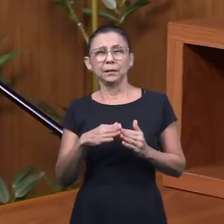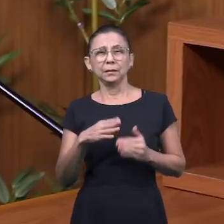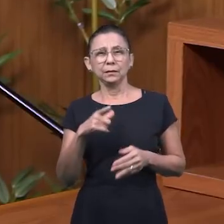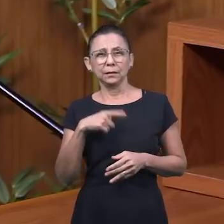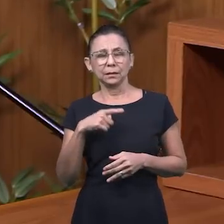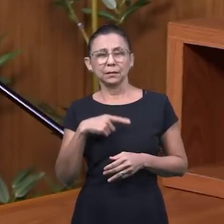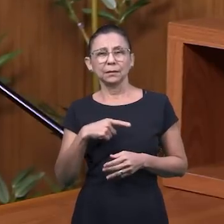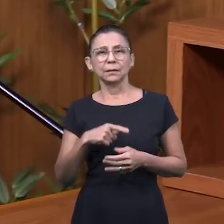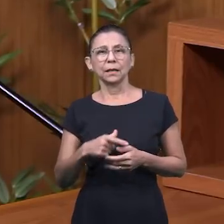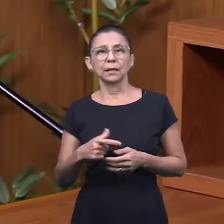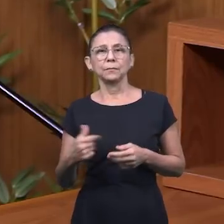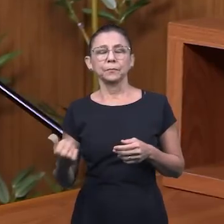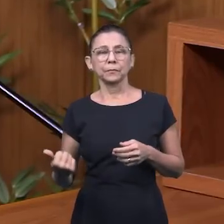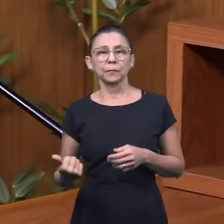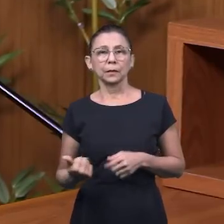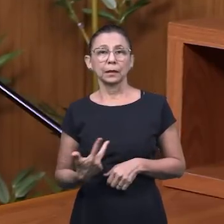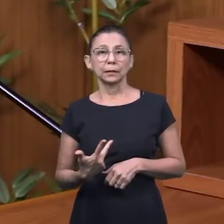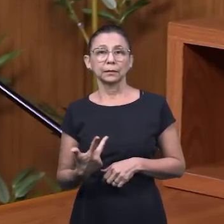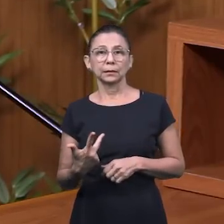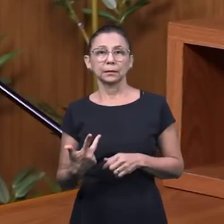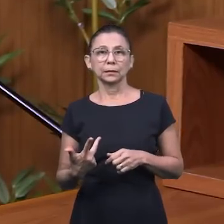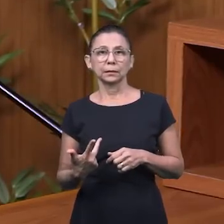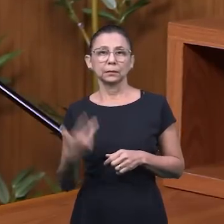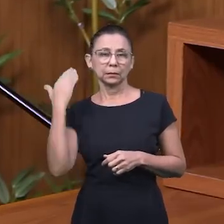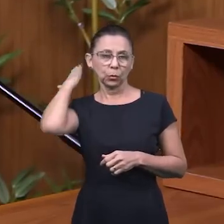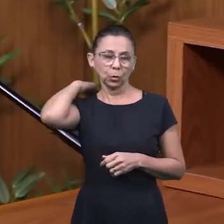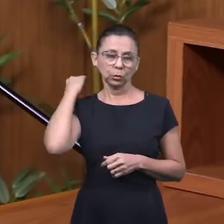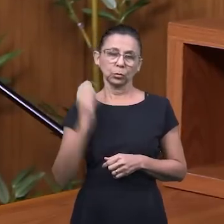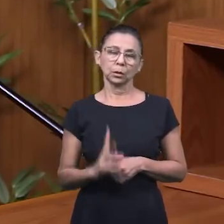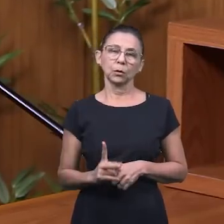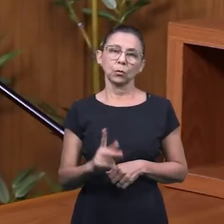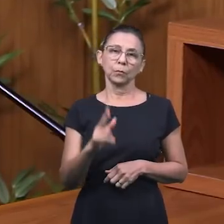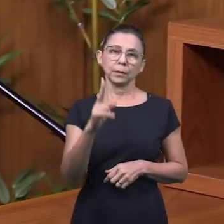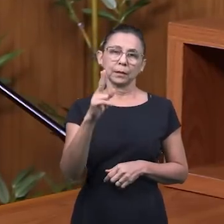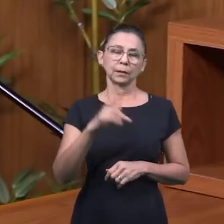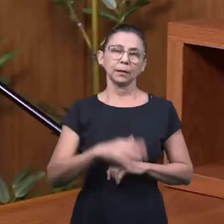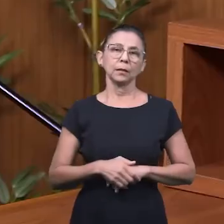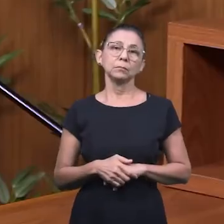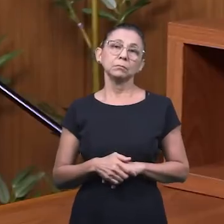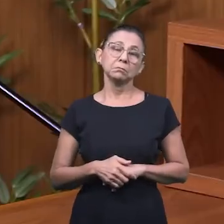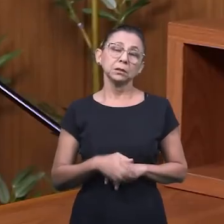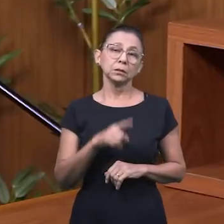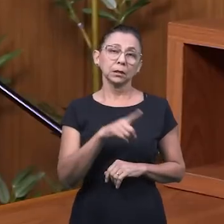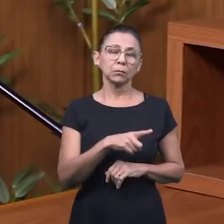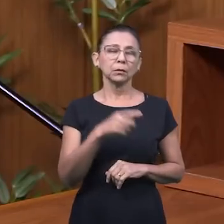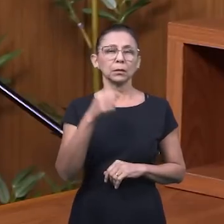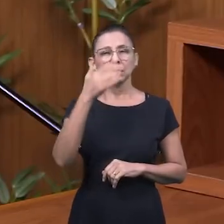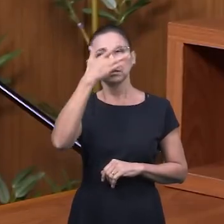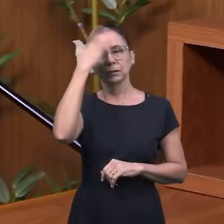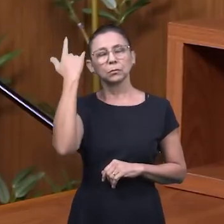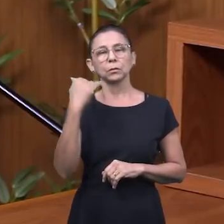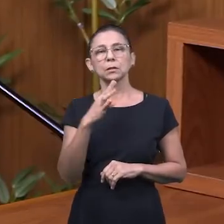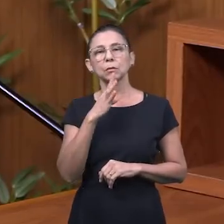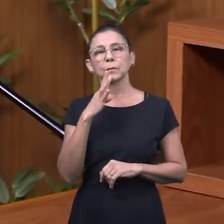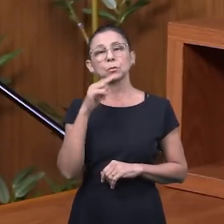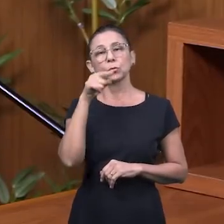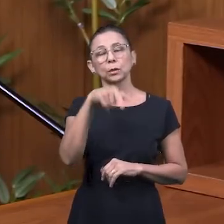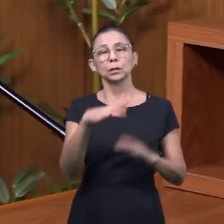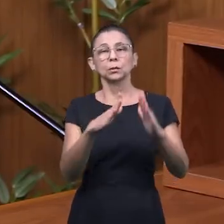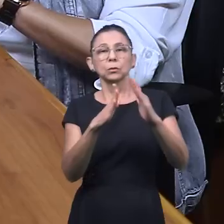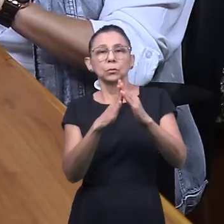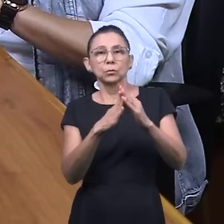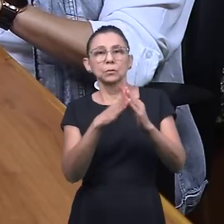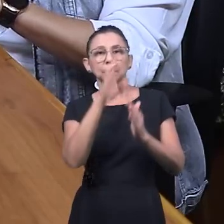de cirurgia. Ele vai em Caratinga uma vez ao mês. E ele estava de plantão lá em Belo Horizonte, no hospital que ela foi.